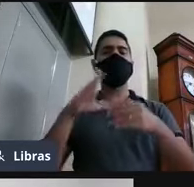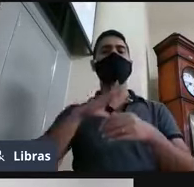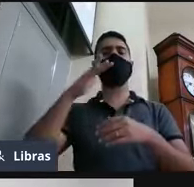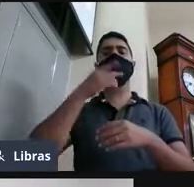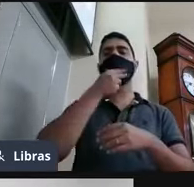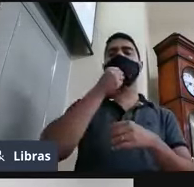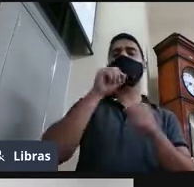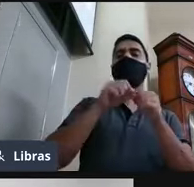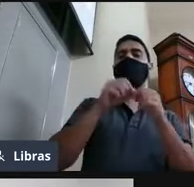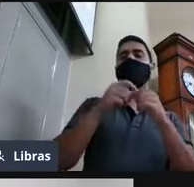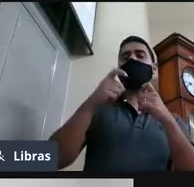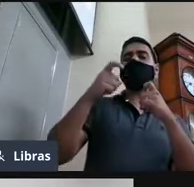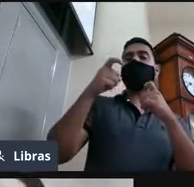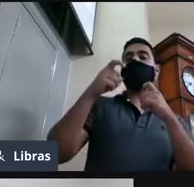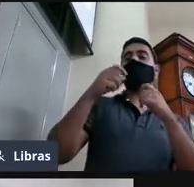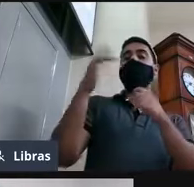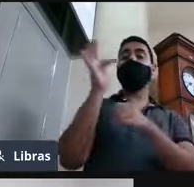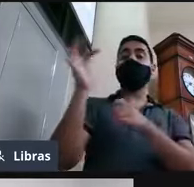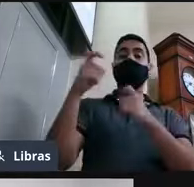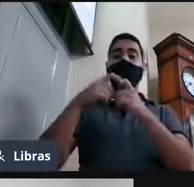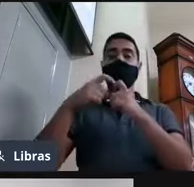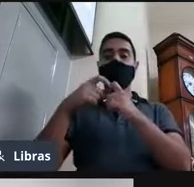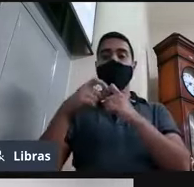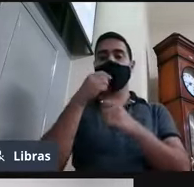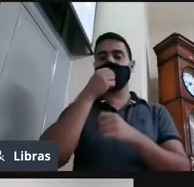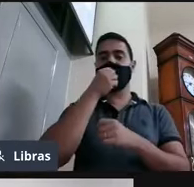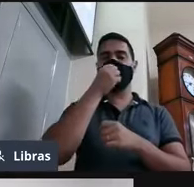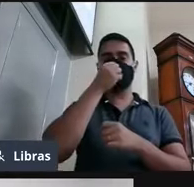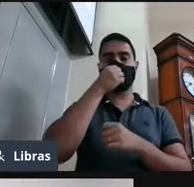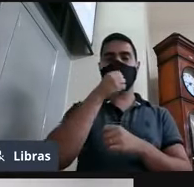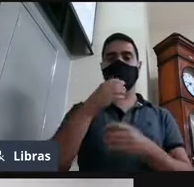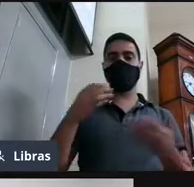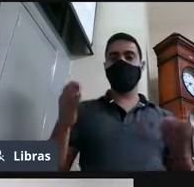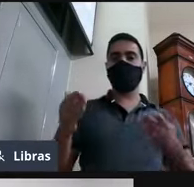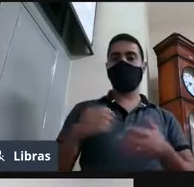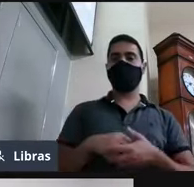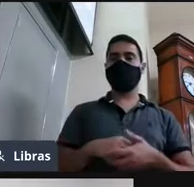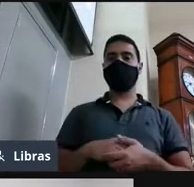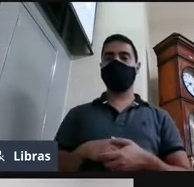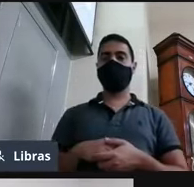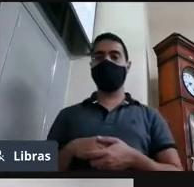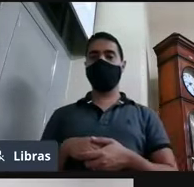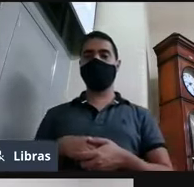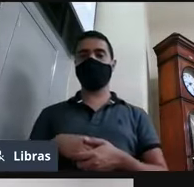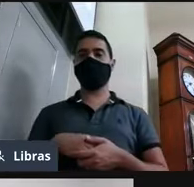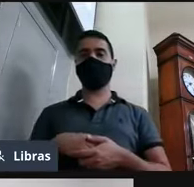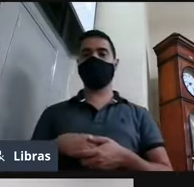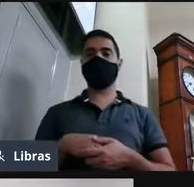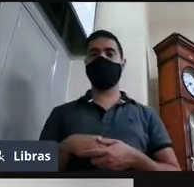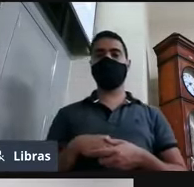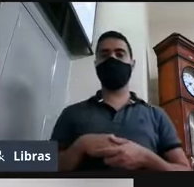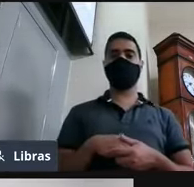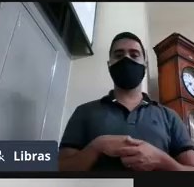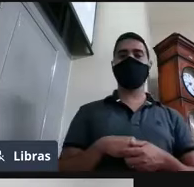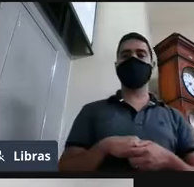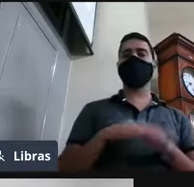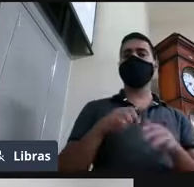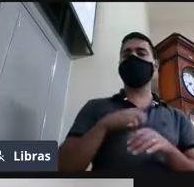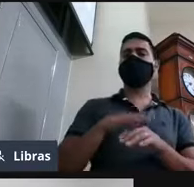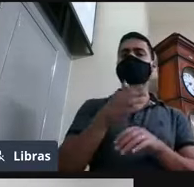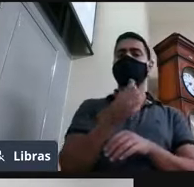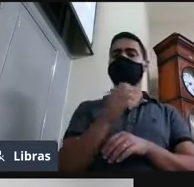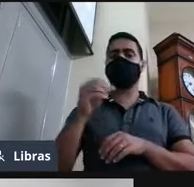medicina, uma lei que eu fiz. Agora eu estou comprando uma empresa de ônibus, que são mais de 600 pessoas por